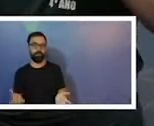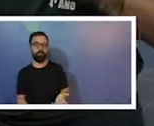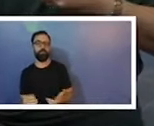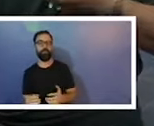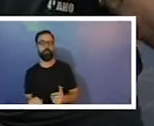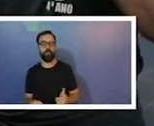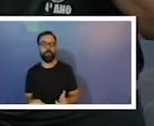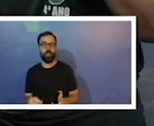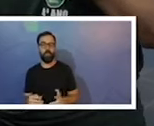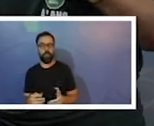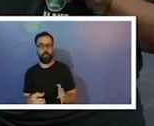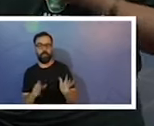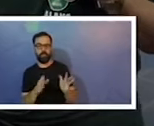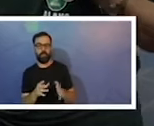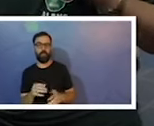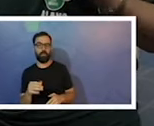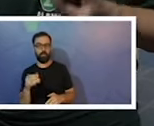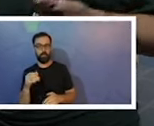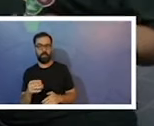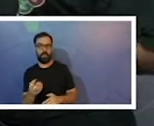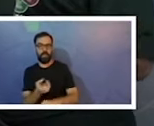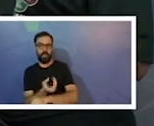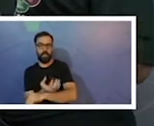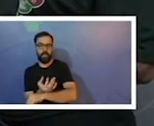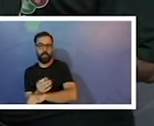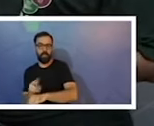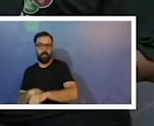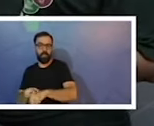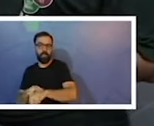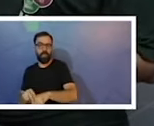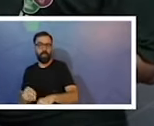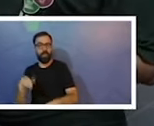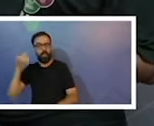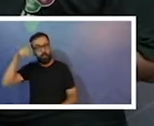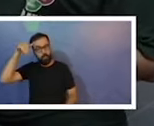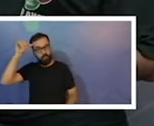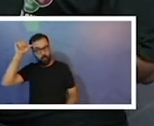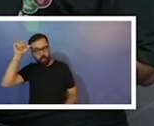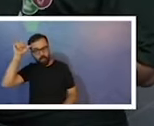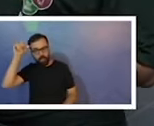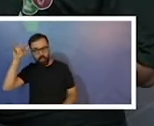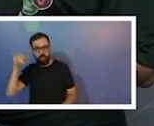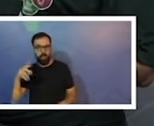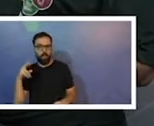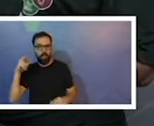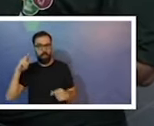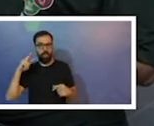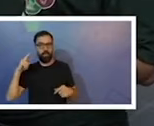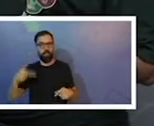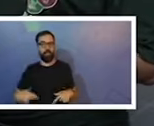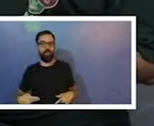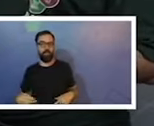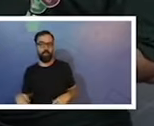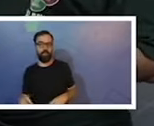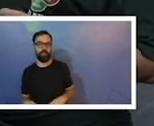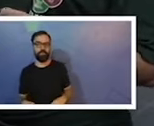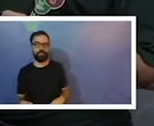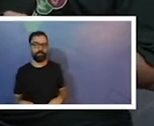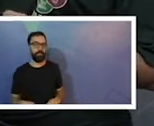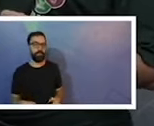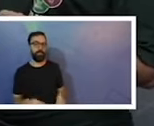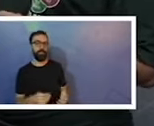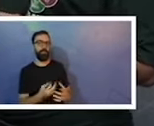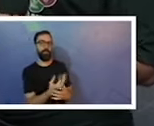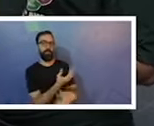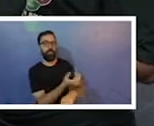o vegetal, qual é o produtor. Nesse caso, capim. Quem come capim? O boi. Quem